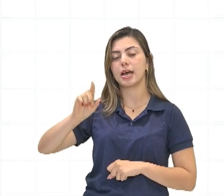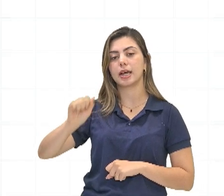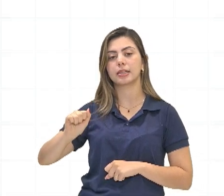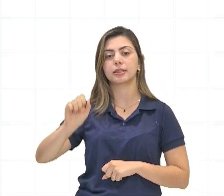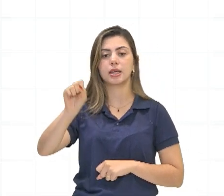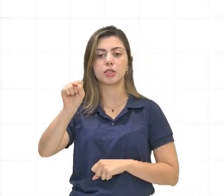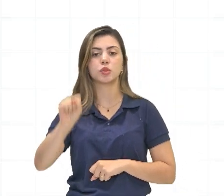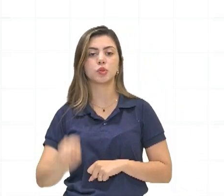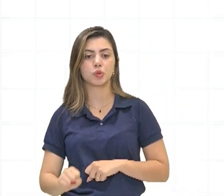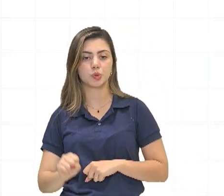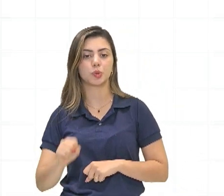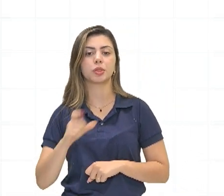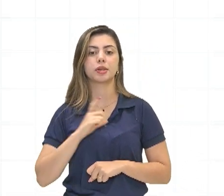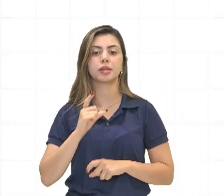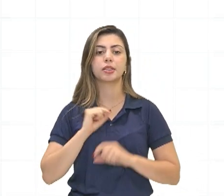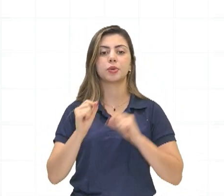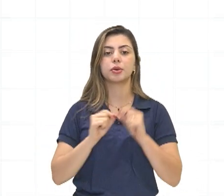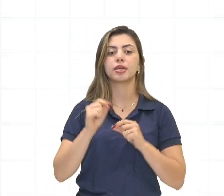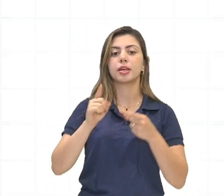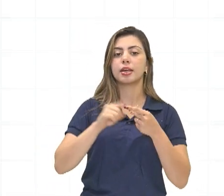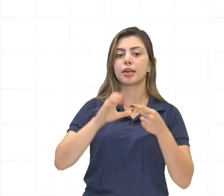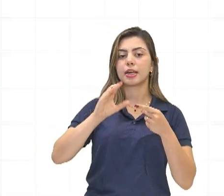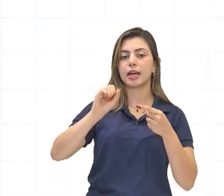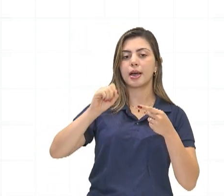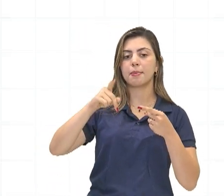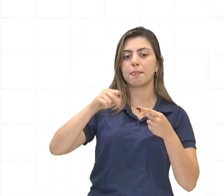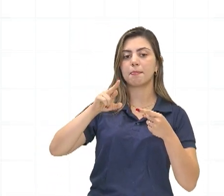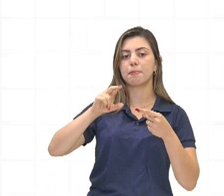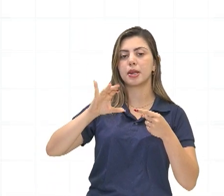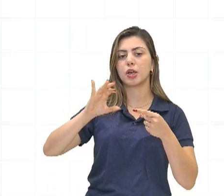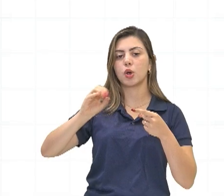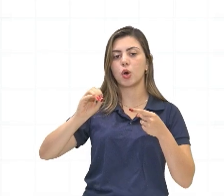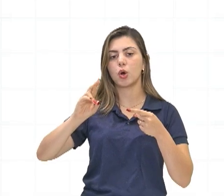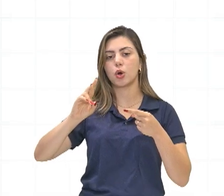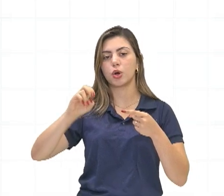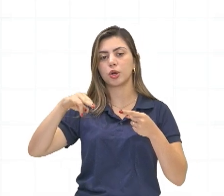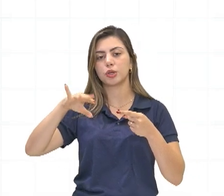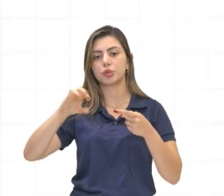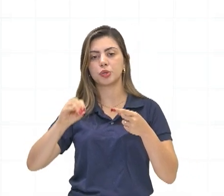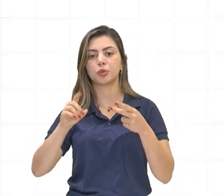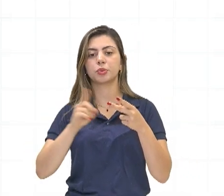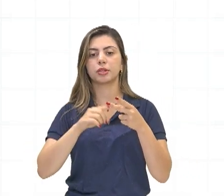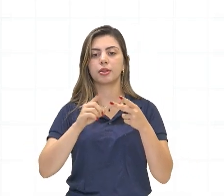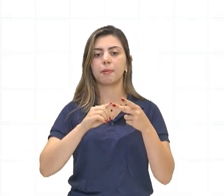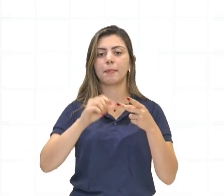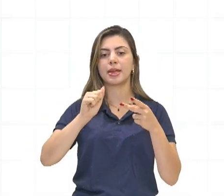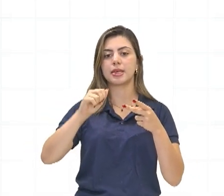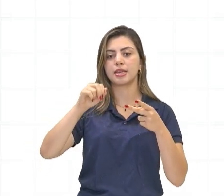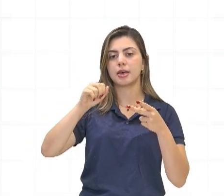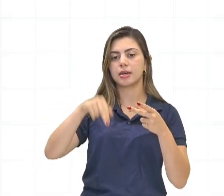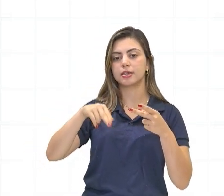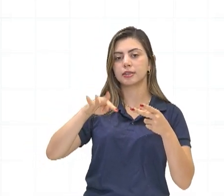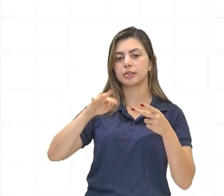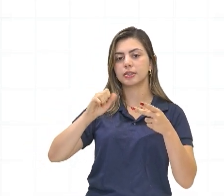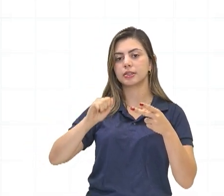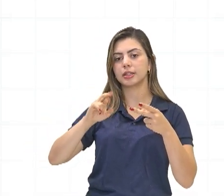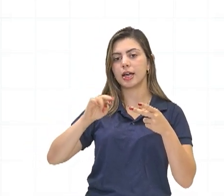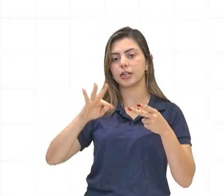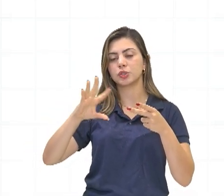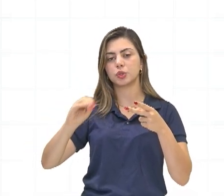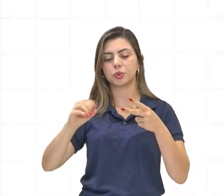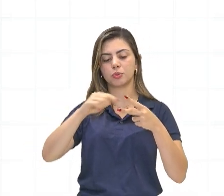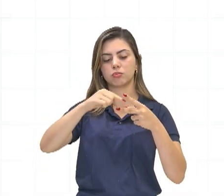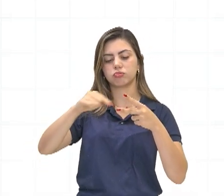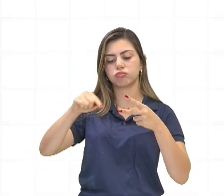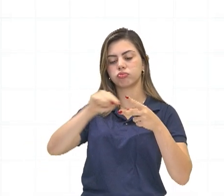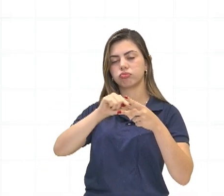de Capricórnio e o Círculo Polar Antártico. E aí o destaque que nós damos